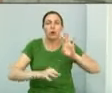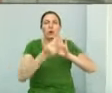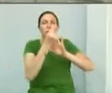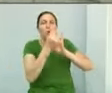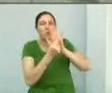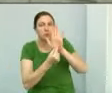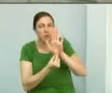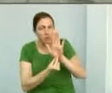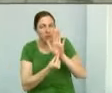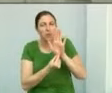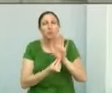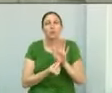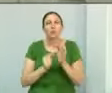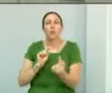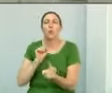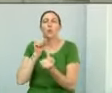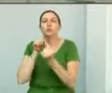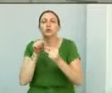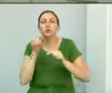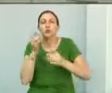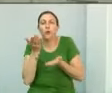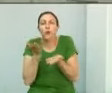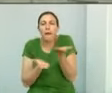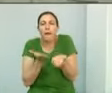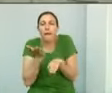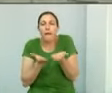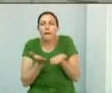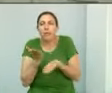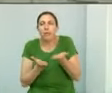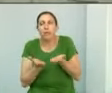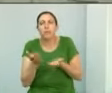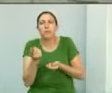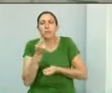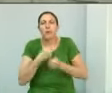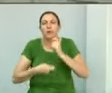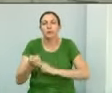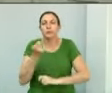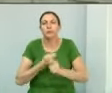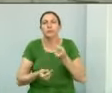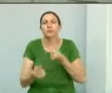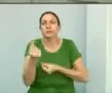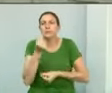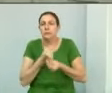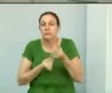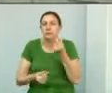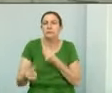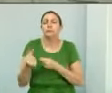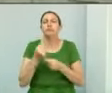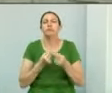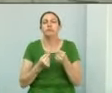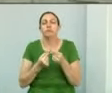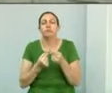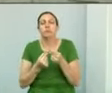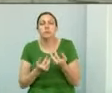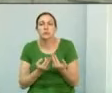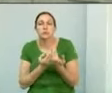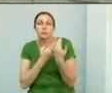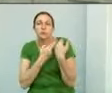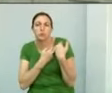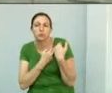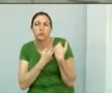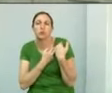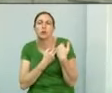com o objetivo de manter o equilíbrio fiscal, propiciar uma gestão fiscal responsável da